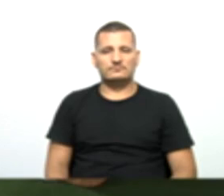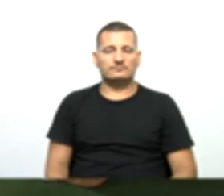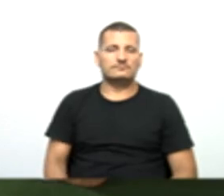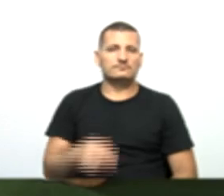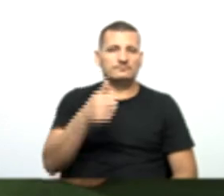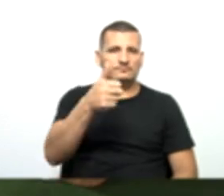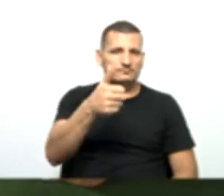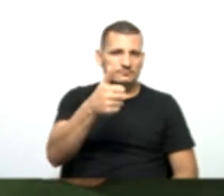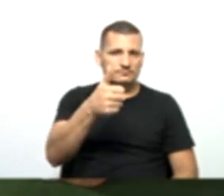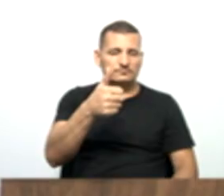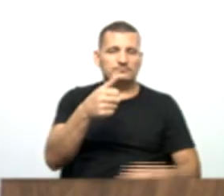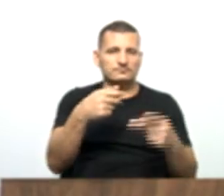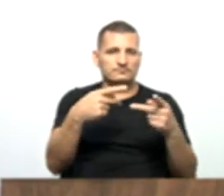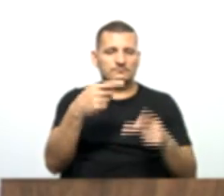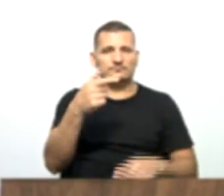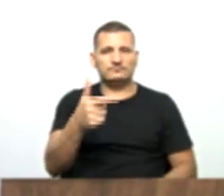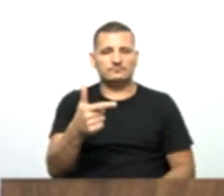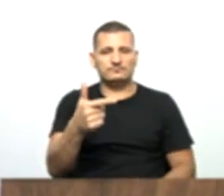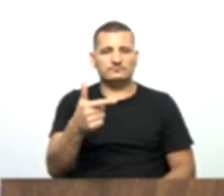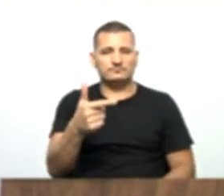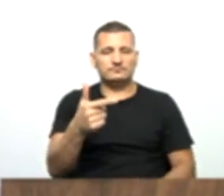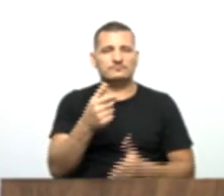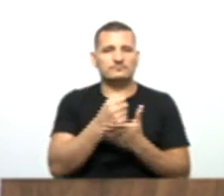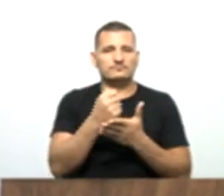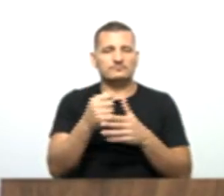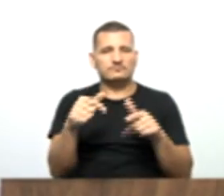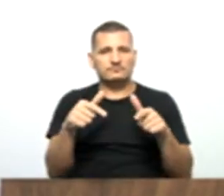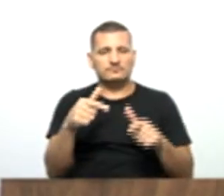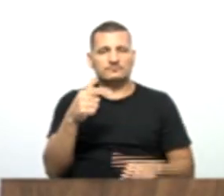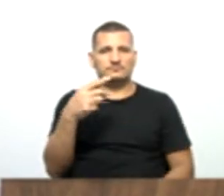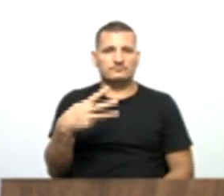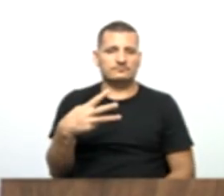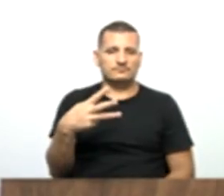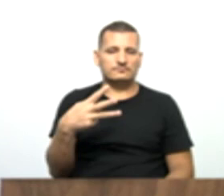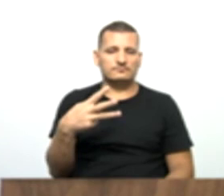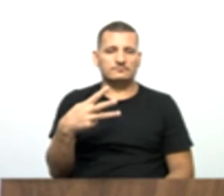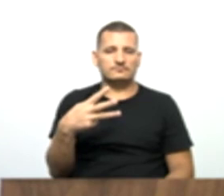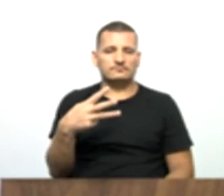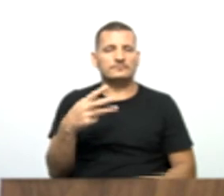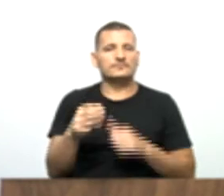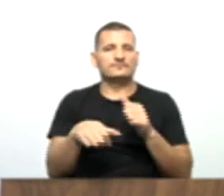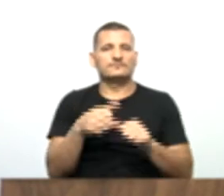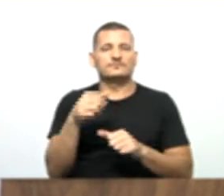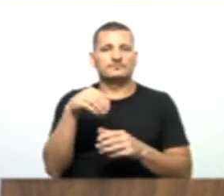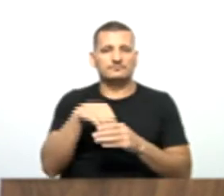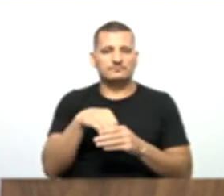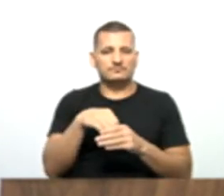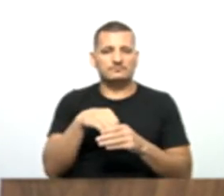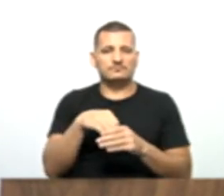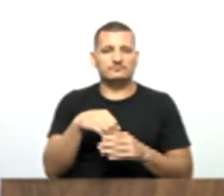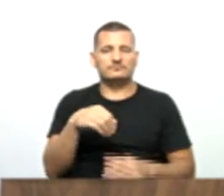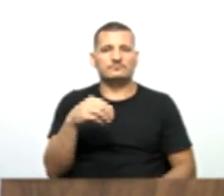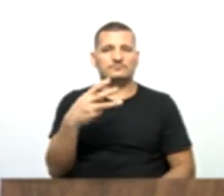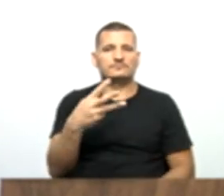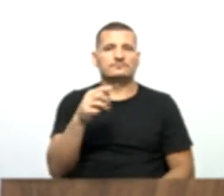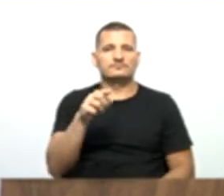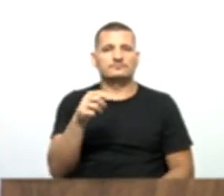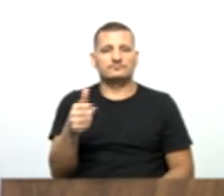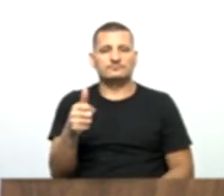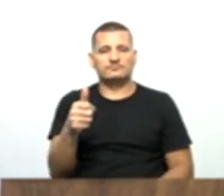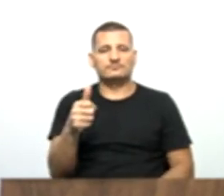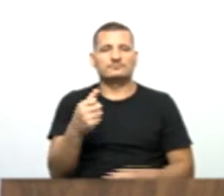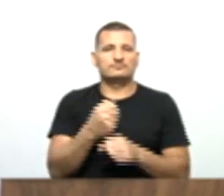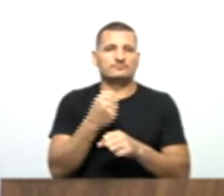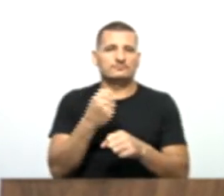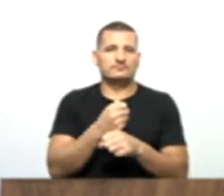1, definição do projeto. 2, contratação dos serviços. 3, reforma interna. Aí, 3.1,